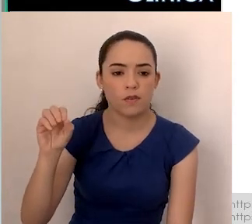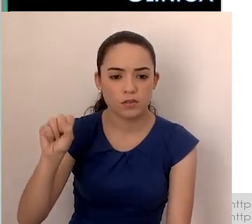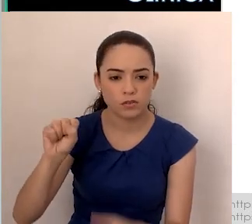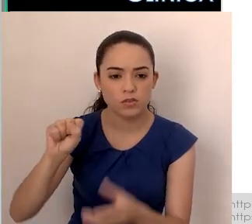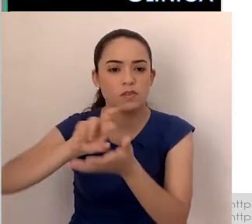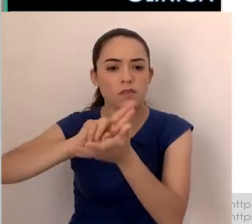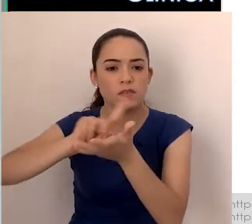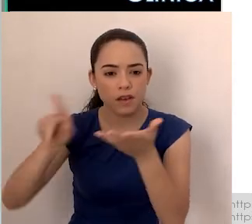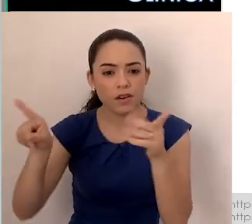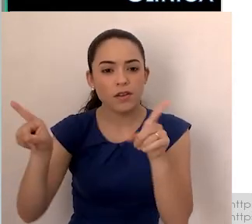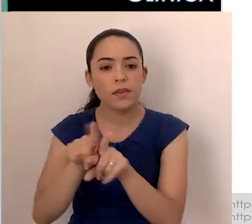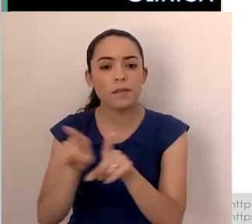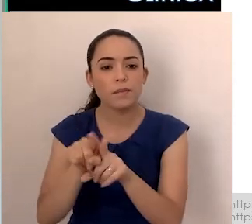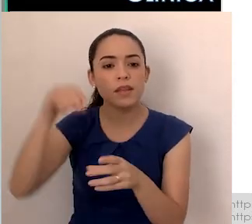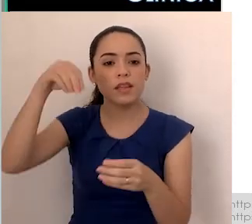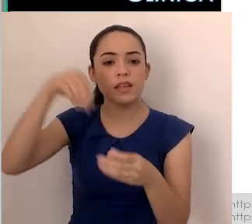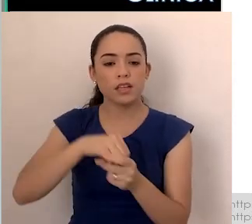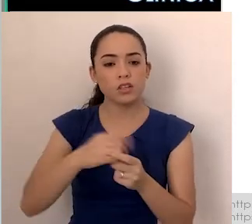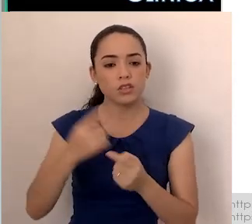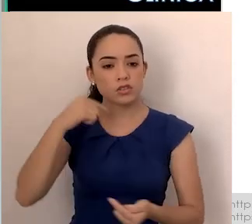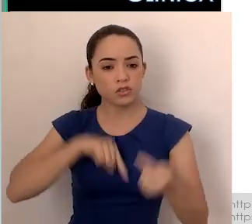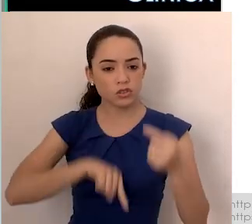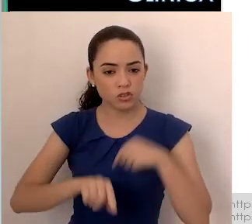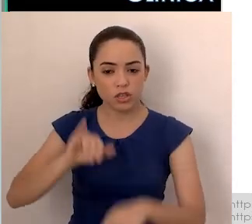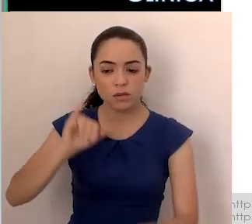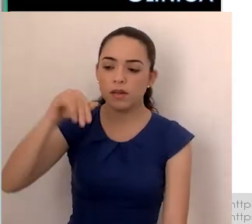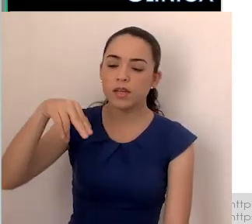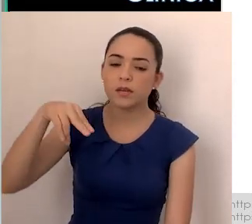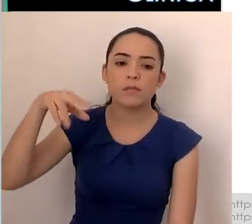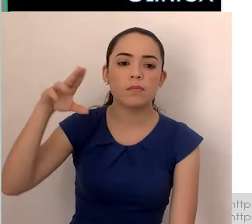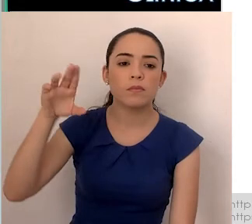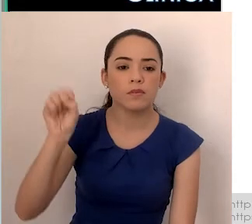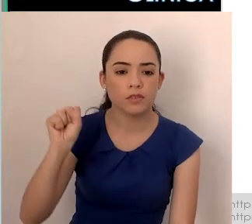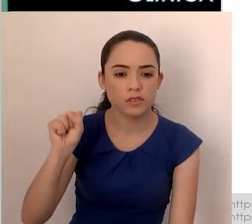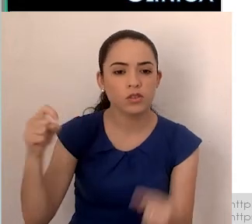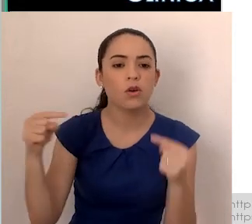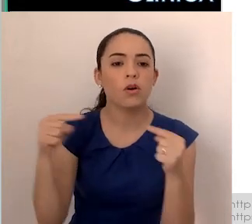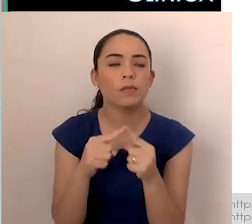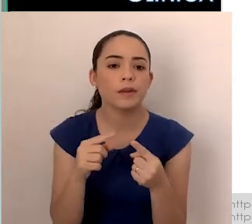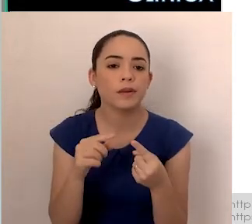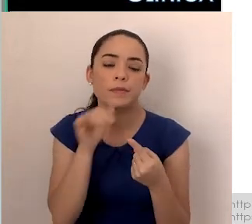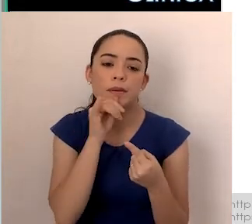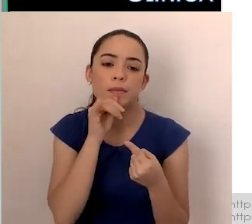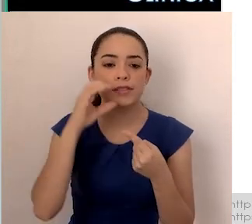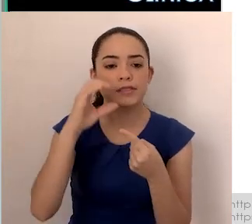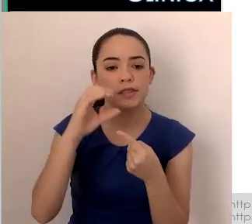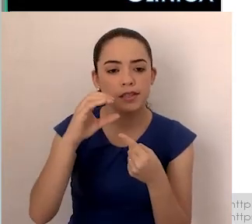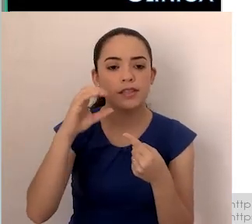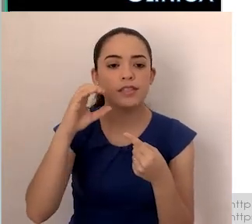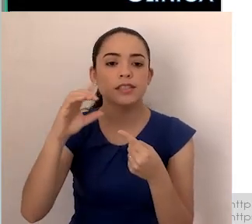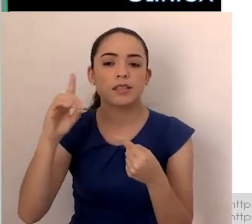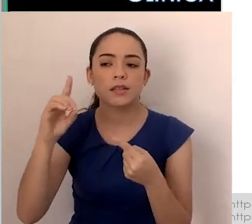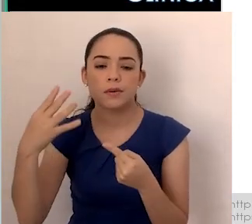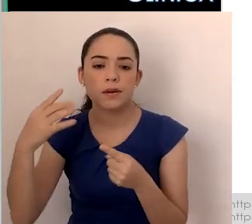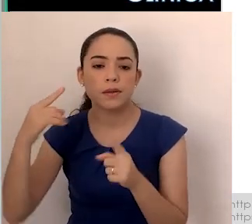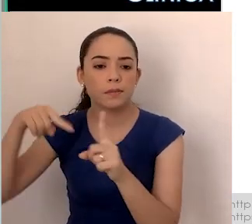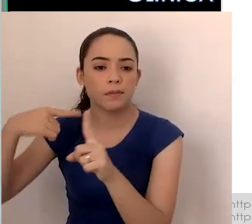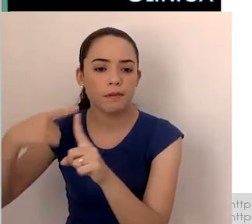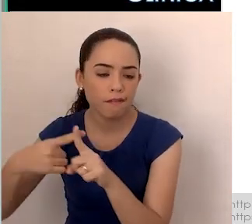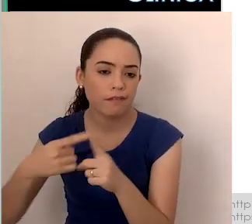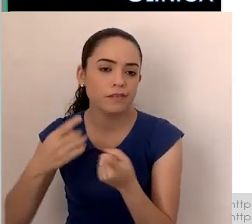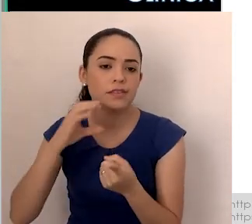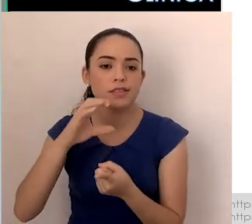de macrófagos pró-inflamatórios e anti-inflamatórios, e componentes do sistema imune adaptativo, representado pelos linfócitos